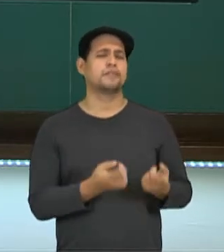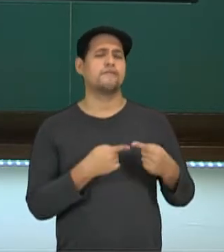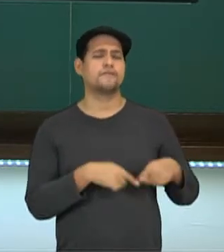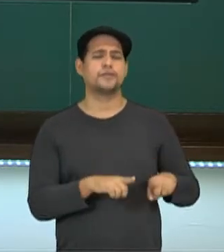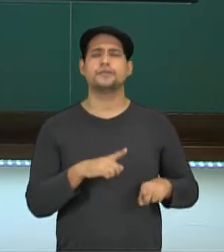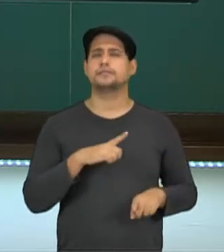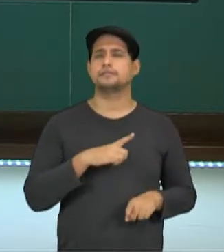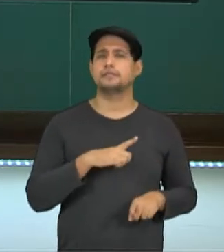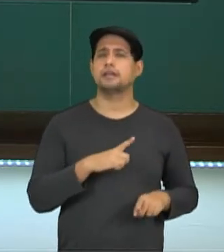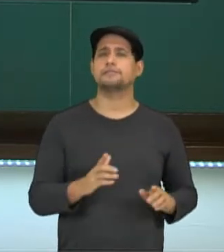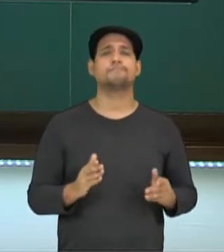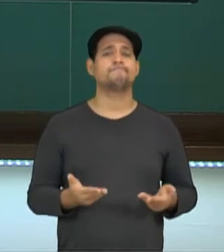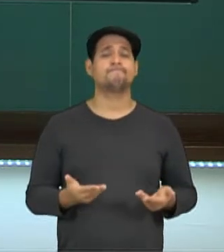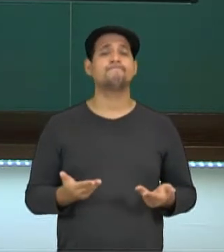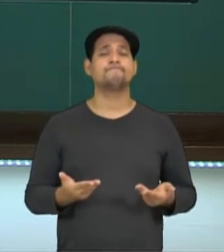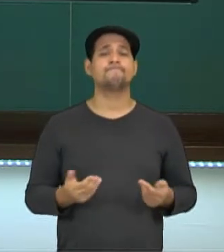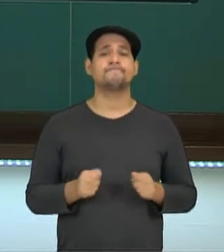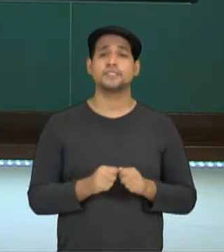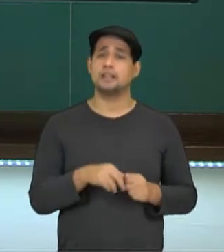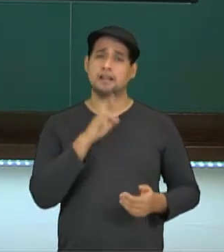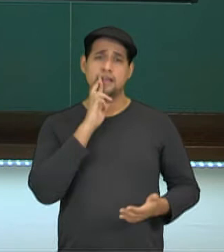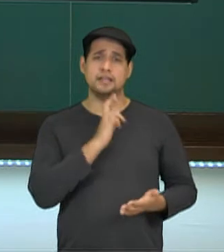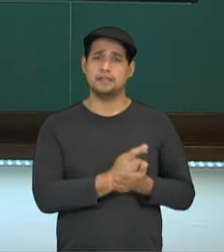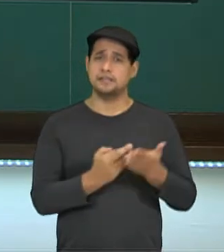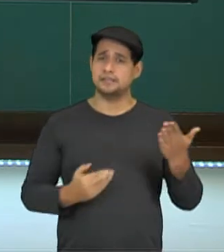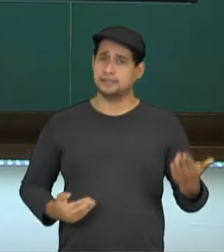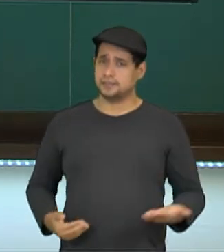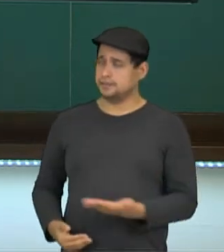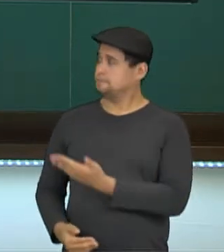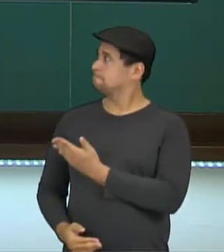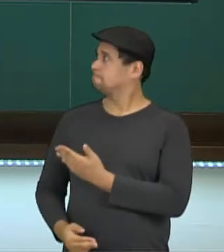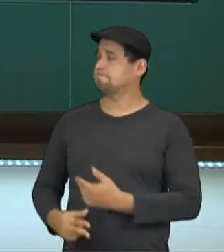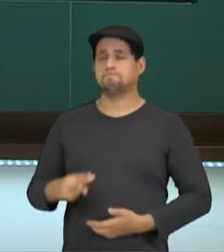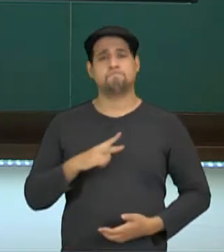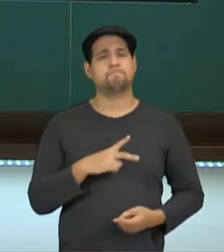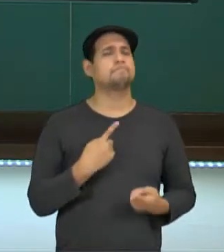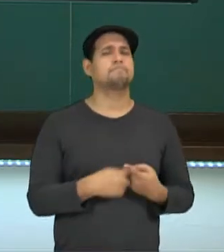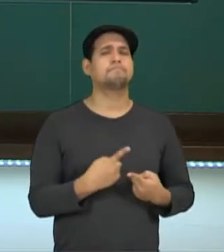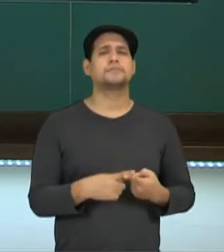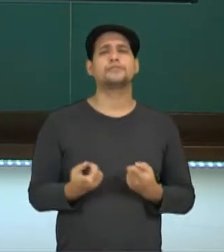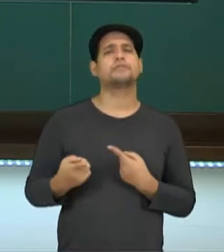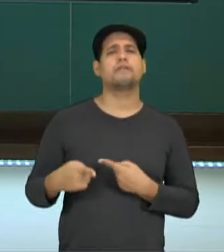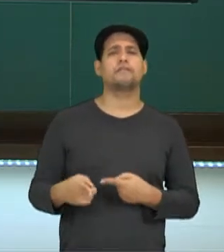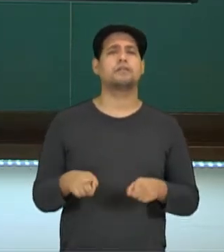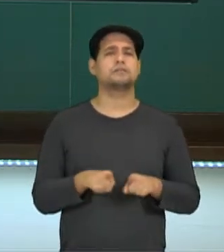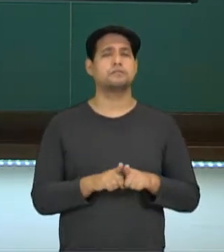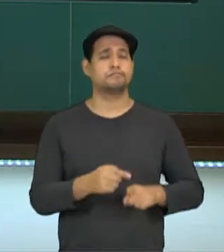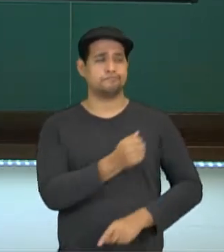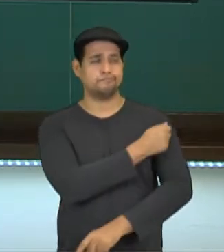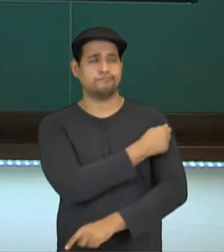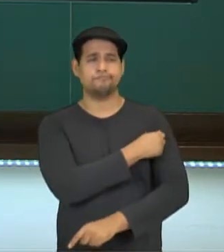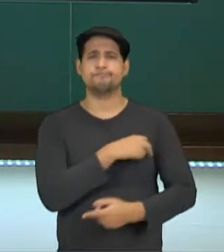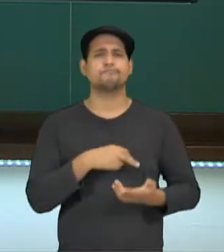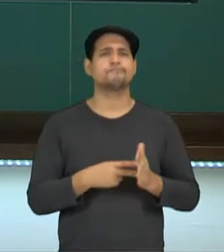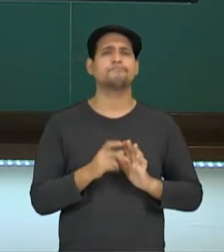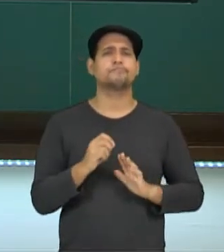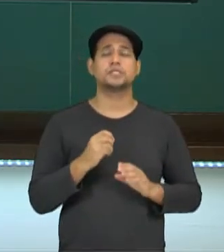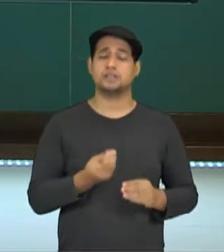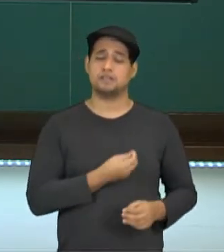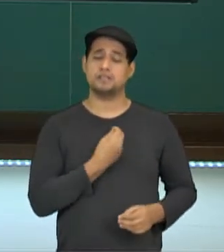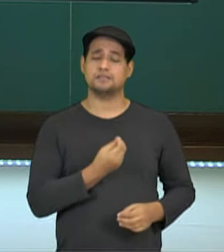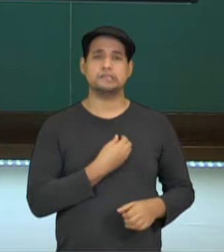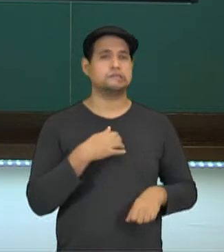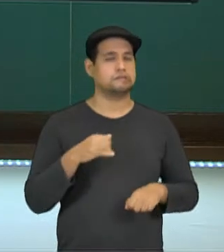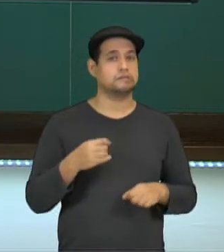desafios contemporâneos, né? Uma resposta de cunho pessoal, até porque os desafios de um estudante, né, que vive em uma